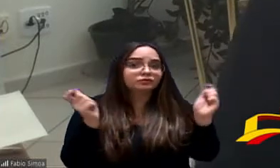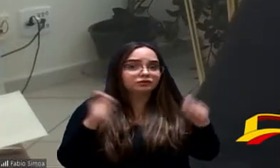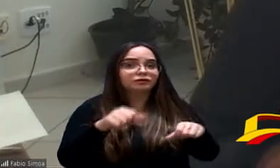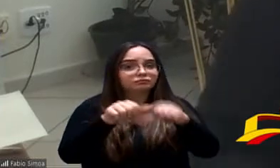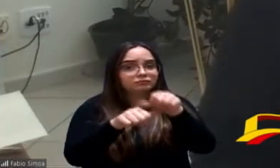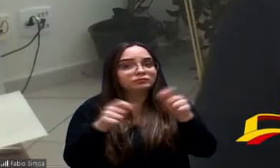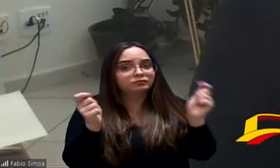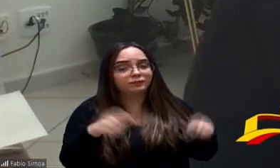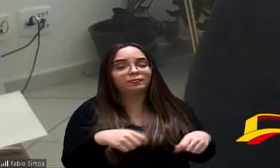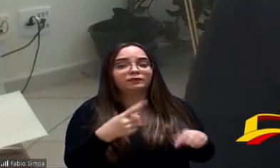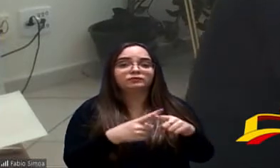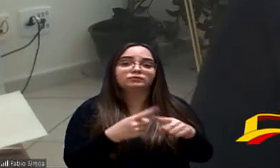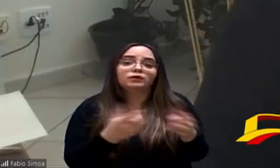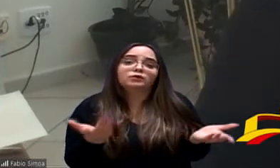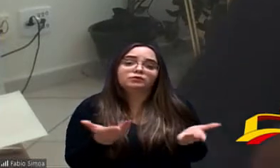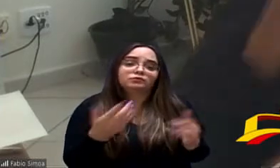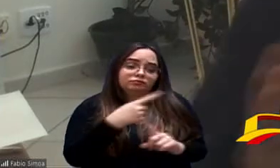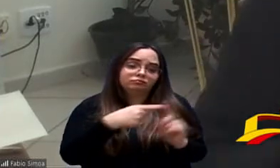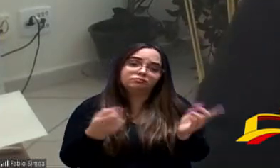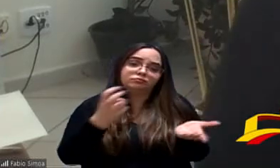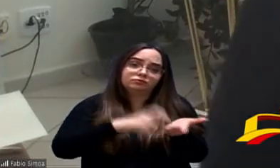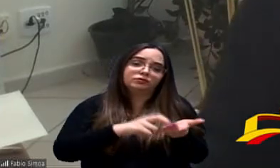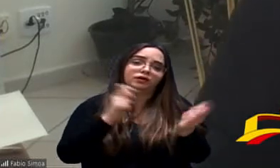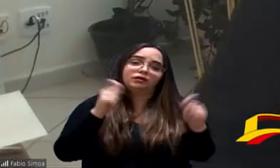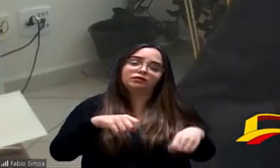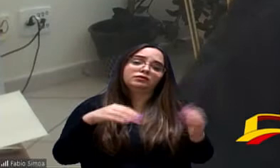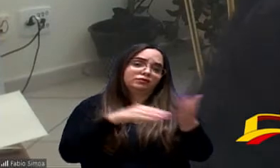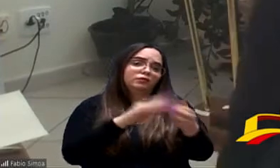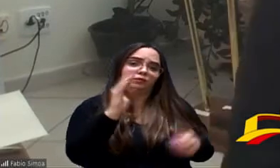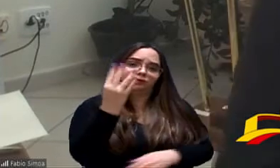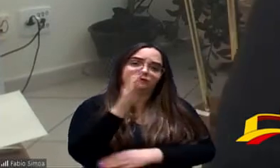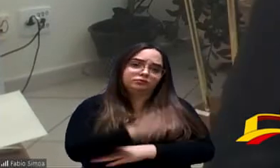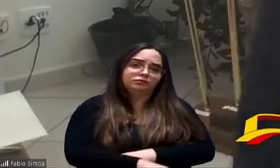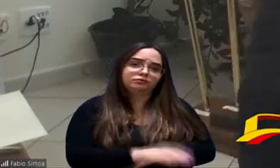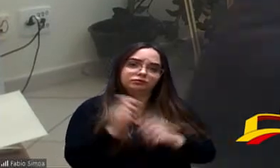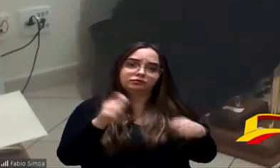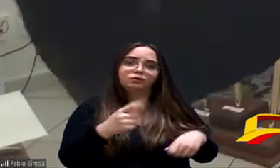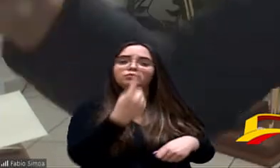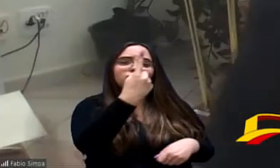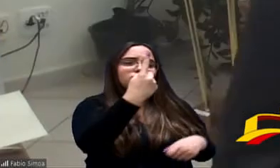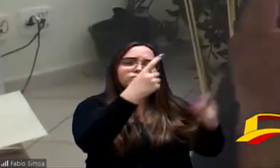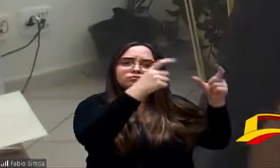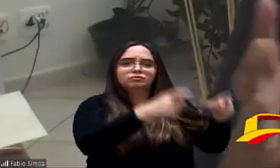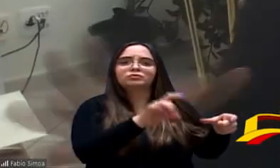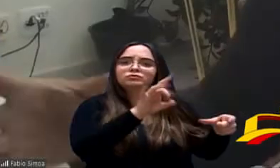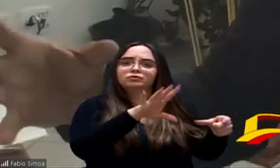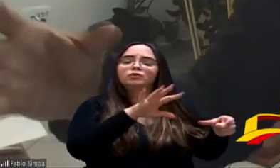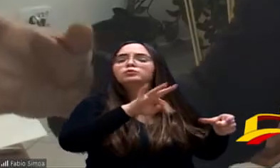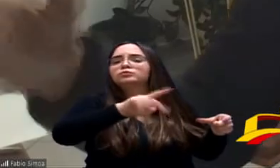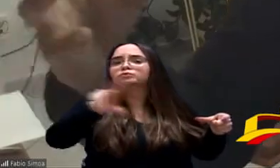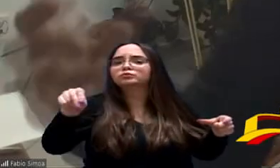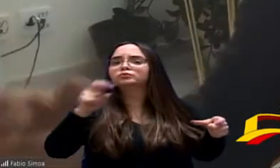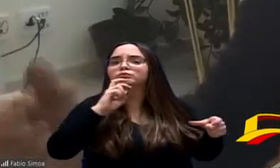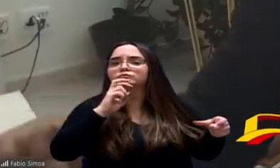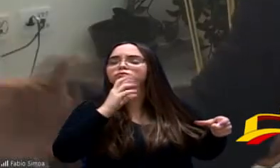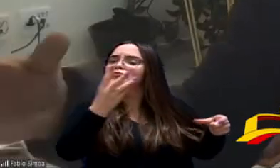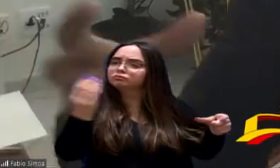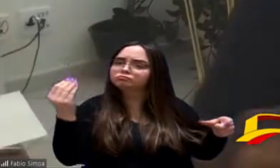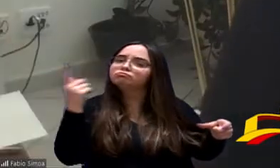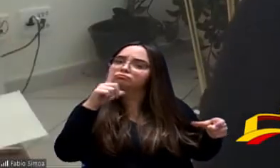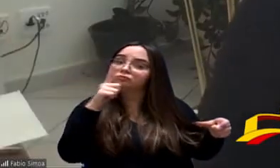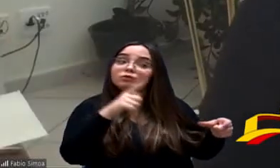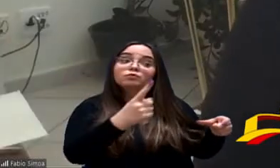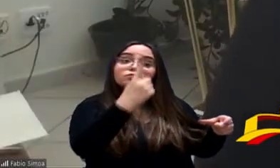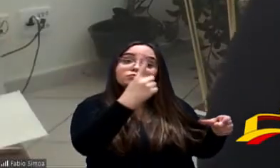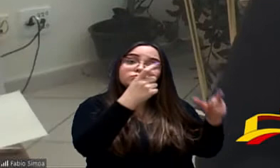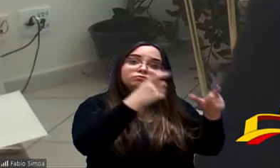daí, que hoje ainda estamos no meio período ainda, até 4 horas da tarde. E é só um local, Sorocaba inteiro está sendo, né, as lactantes estão todas indo